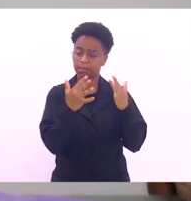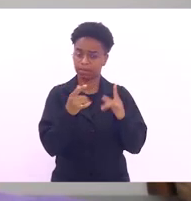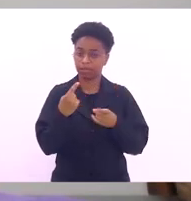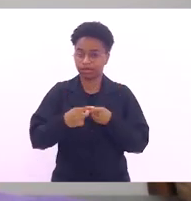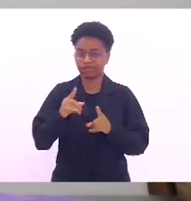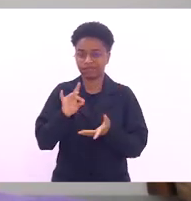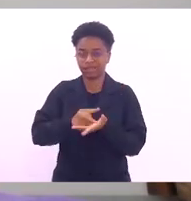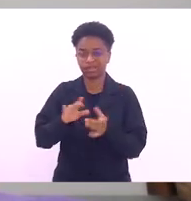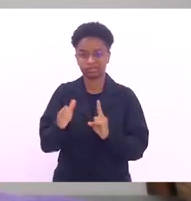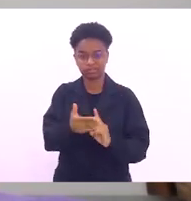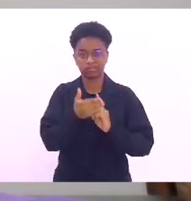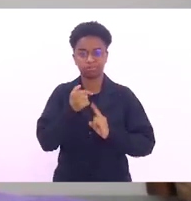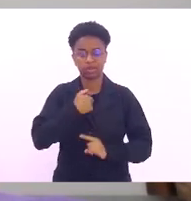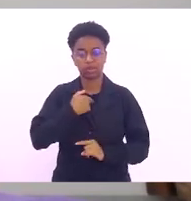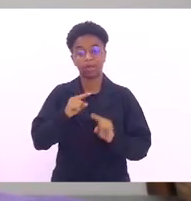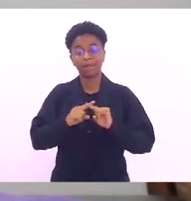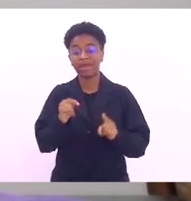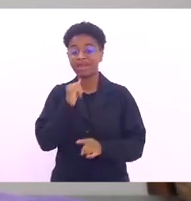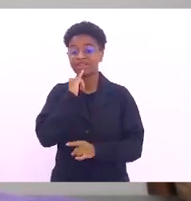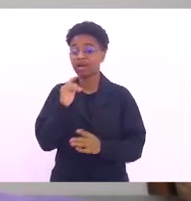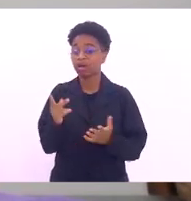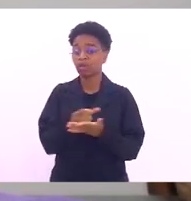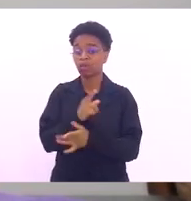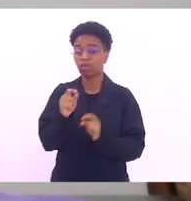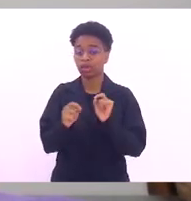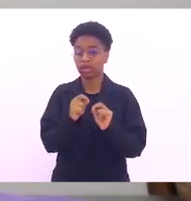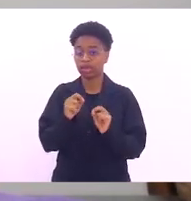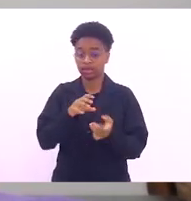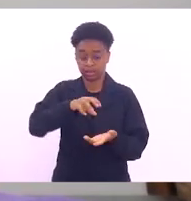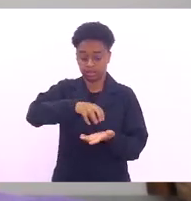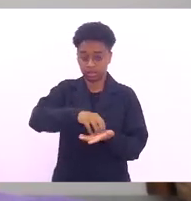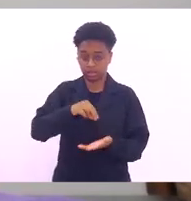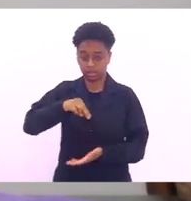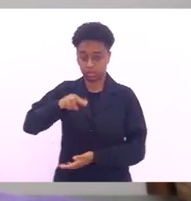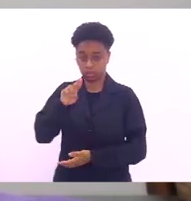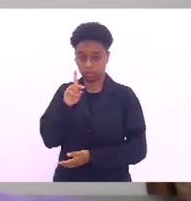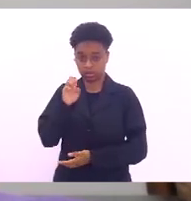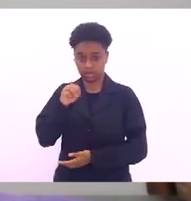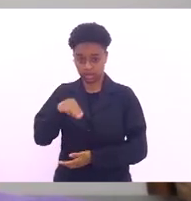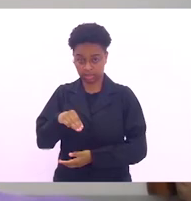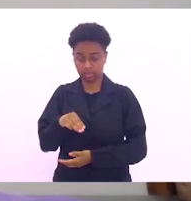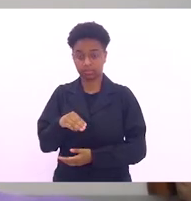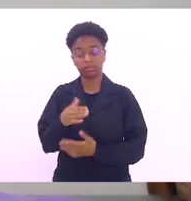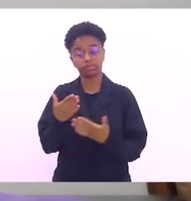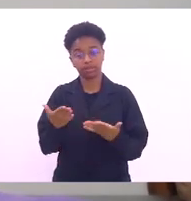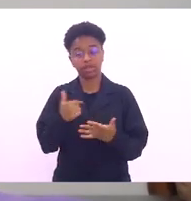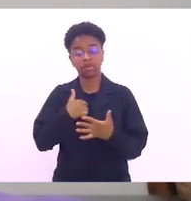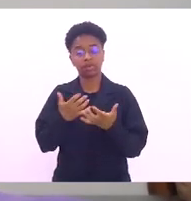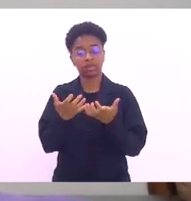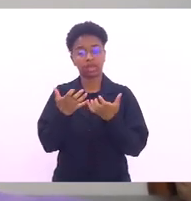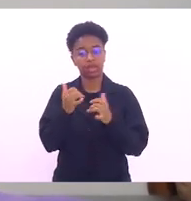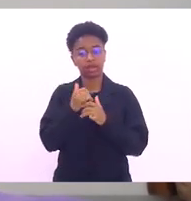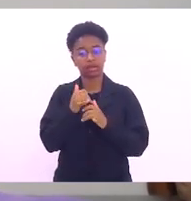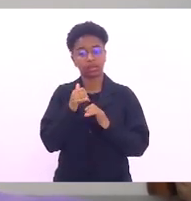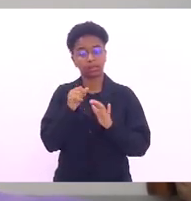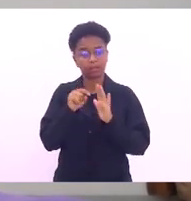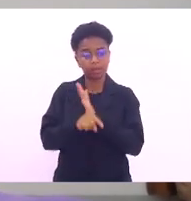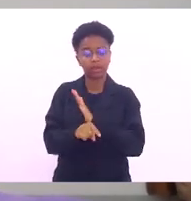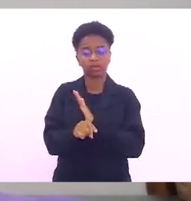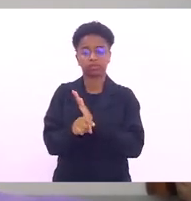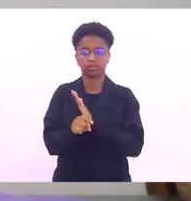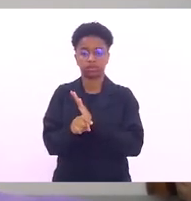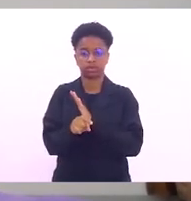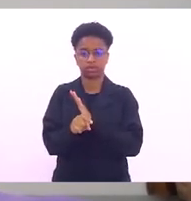mas infe Gente o que que acontece na nudem né e é o que eu gostaria muito de perguntar